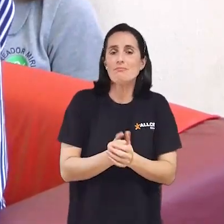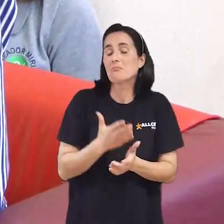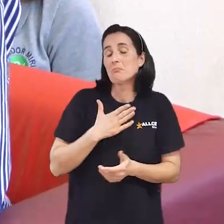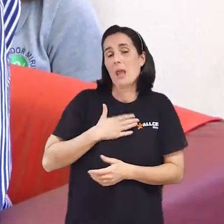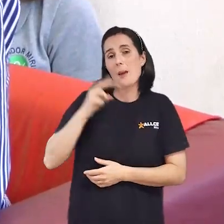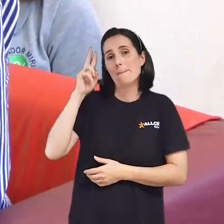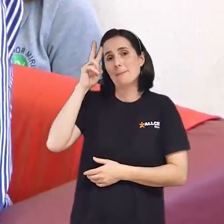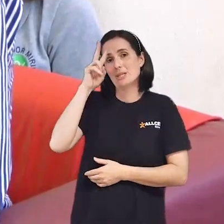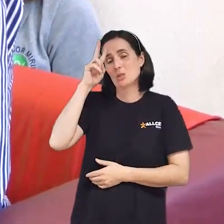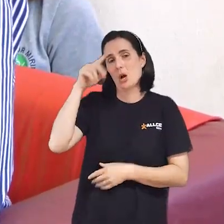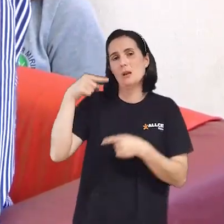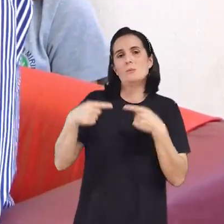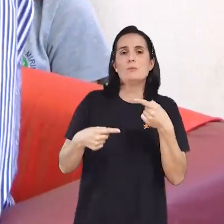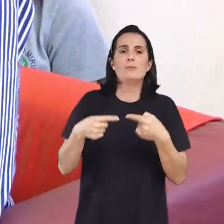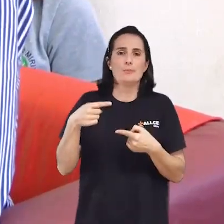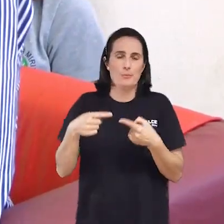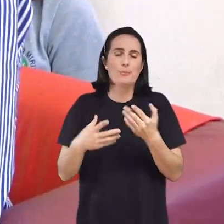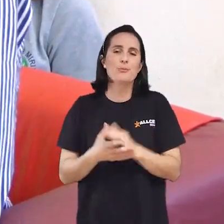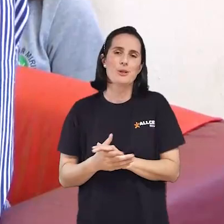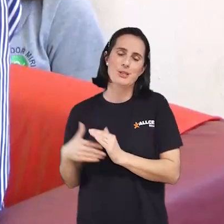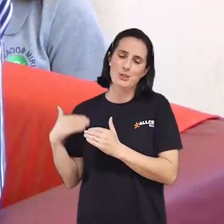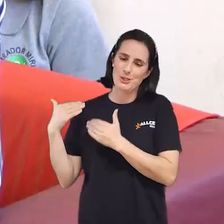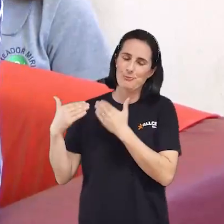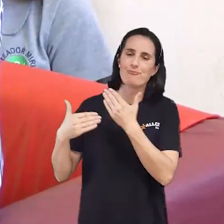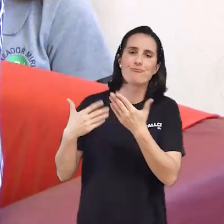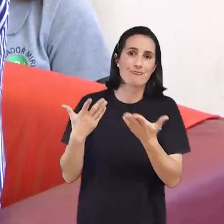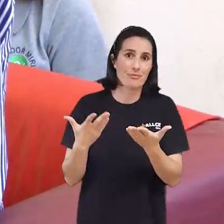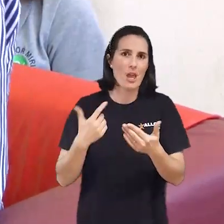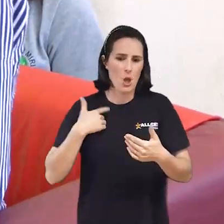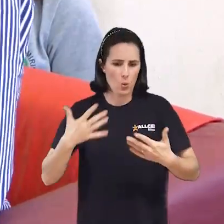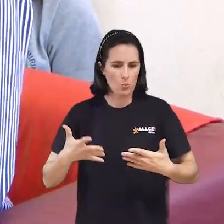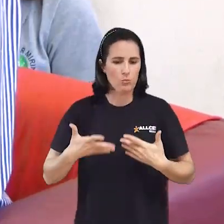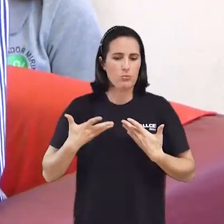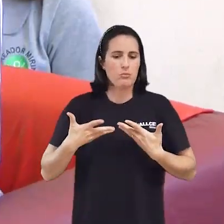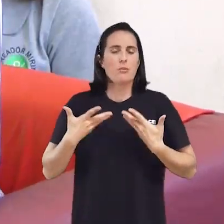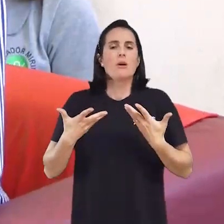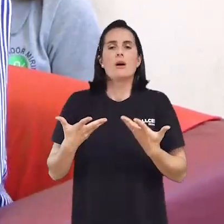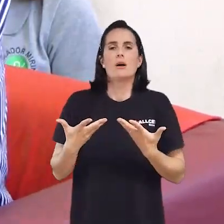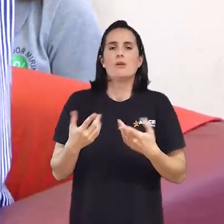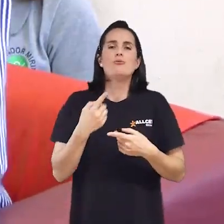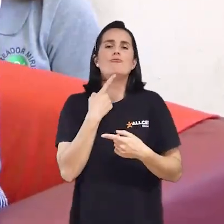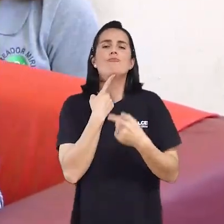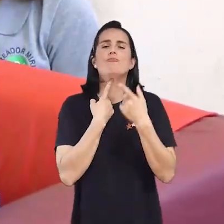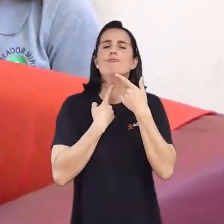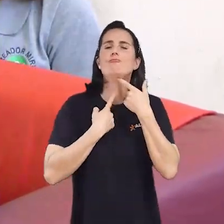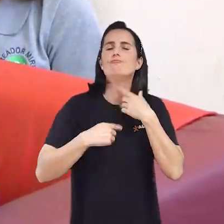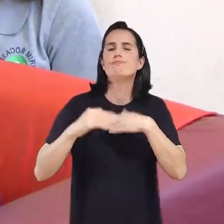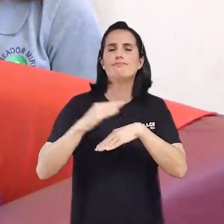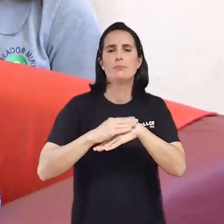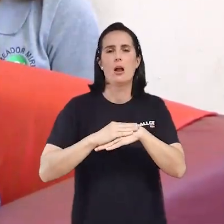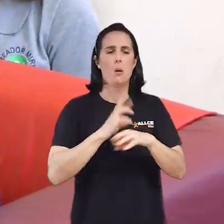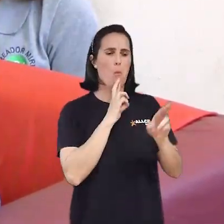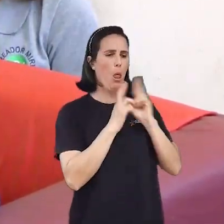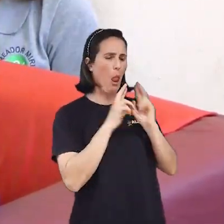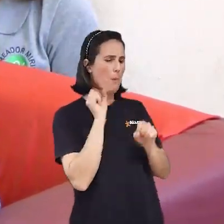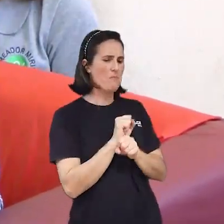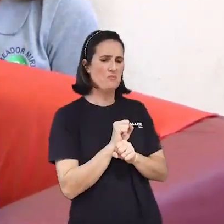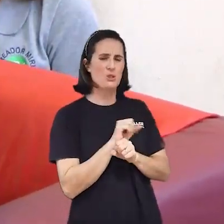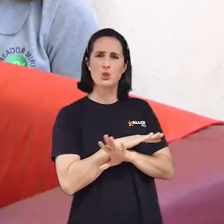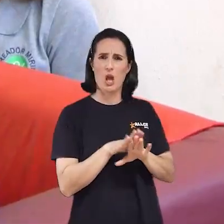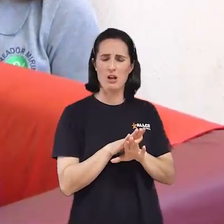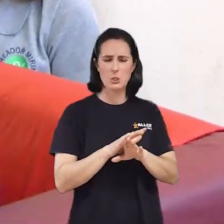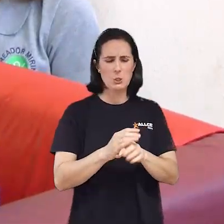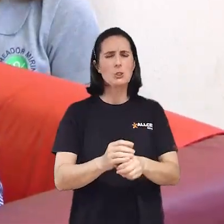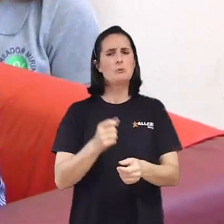votos. Desculpe, 180 mil eleitores. Então, olha a responsabilidade que os vereadores têm.